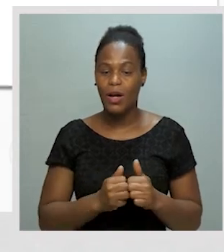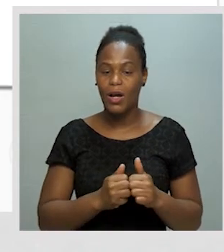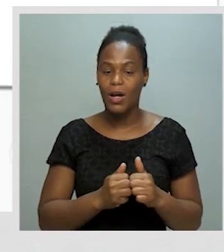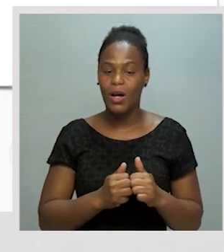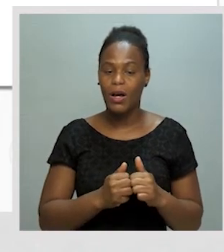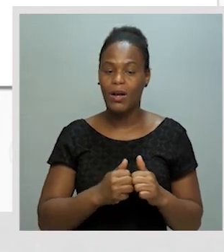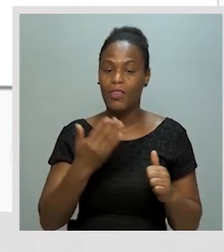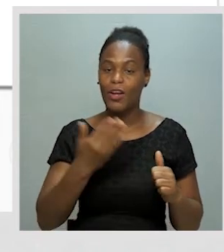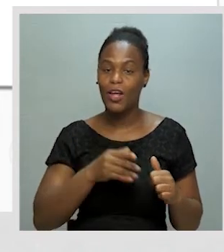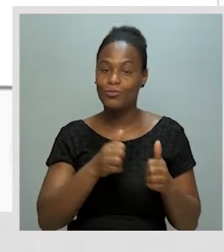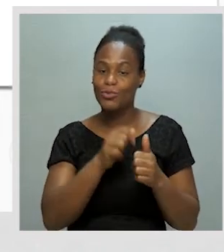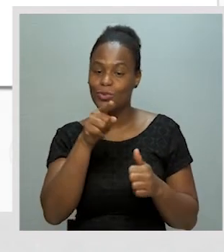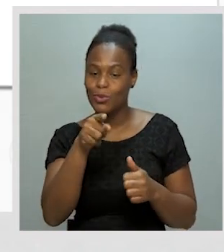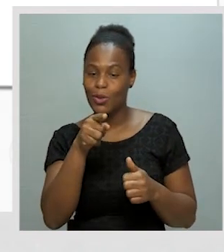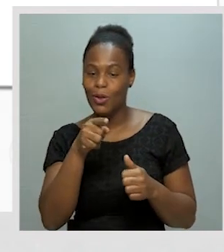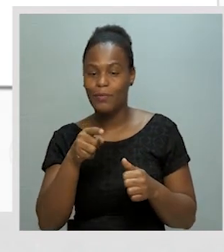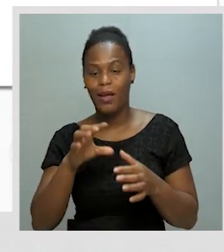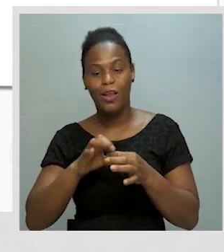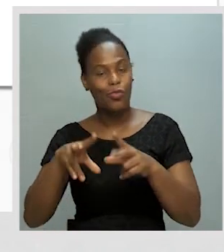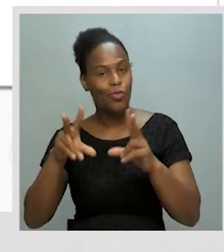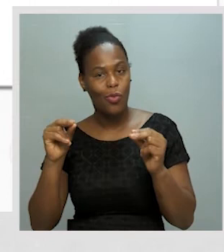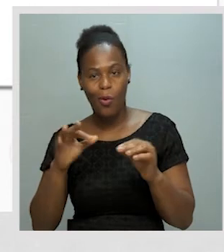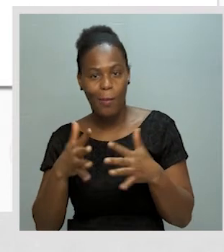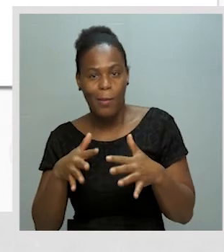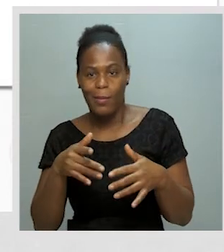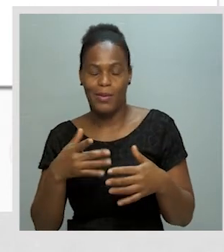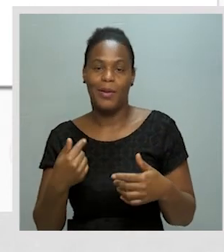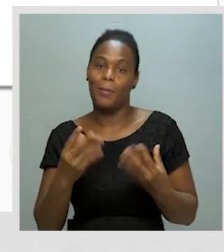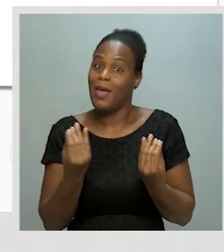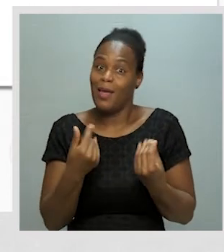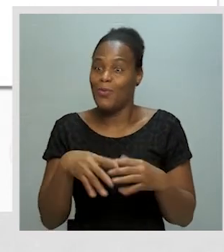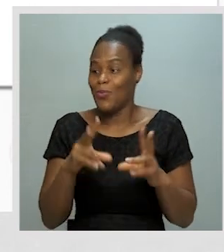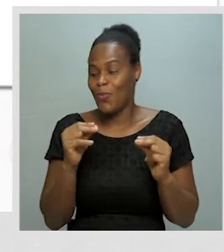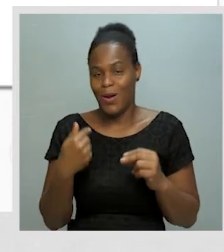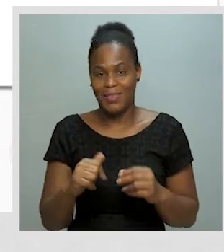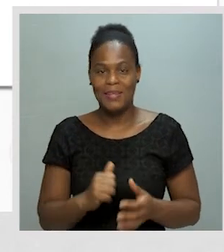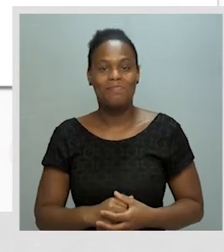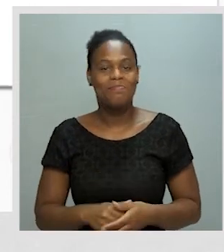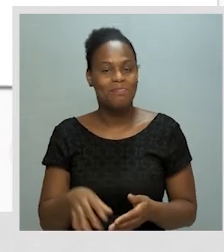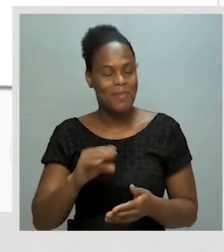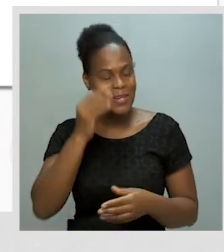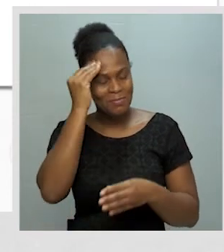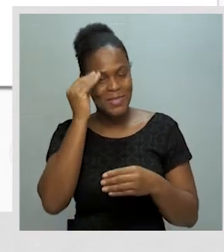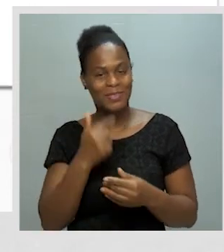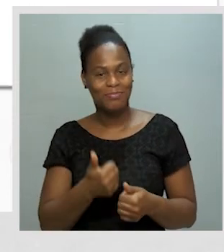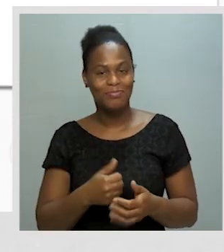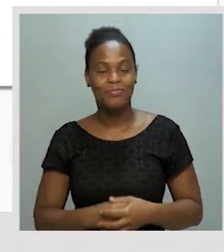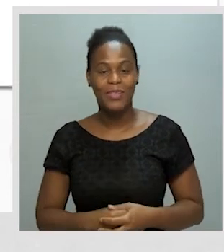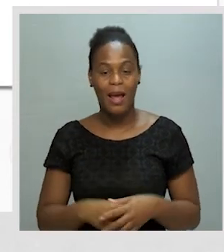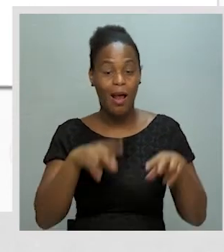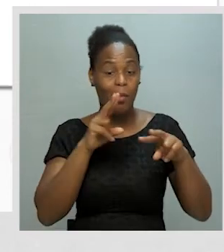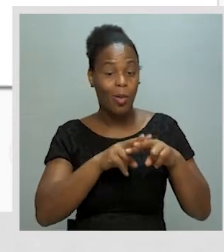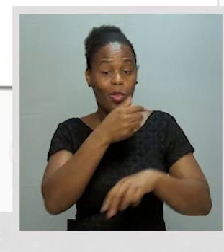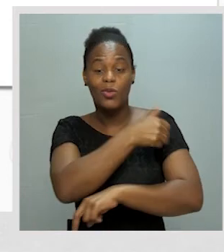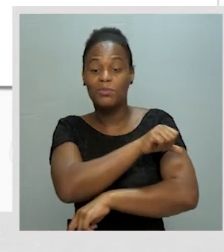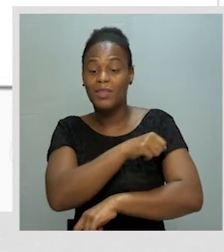lado, vai ligar com nunca receies dar brado. Já aprenderam mais um. Na prisão